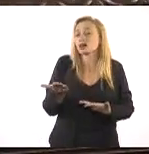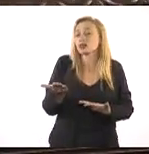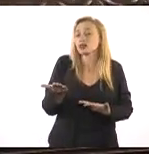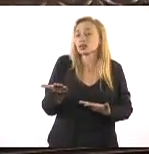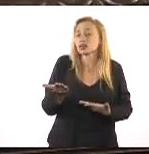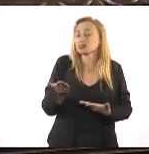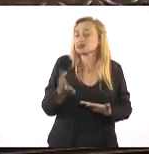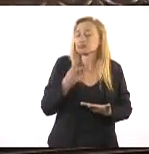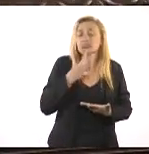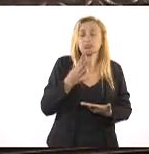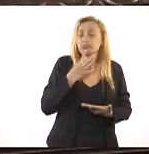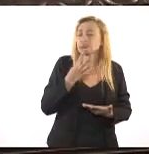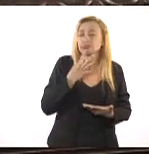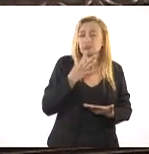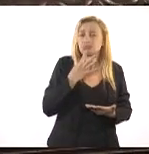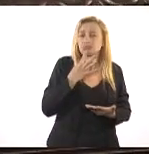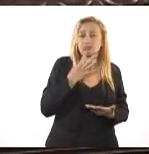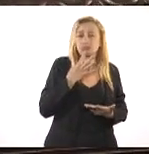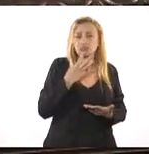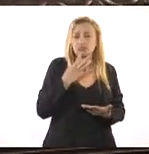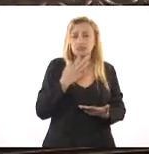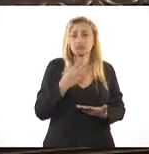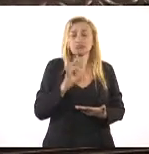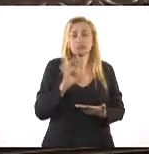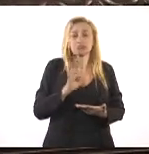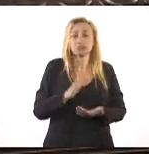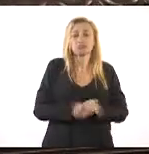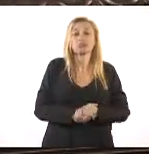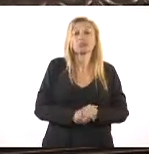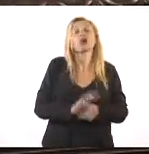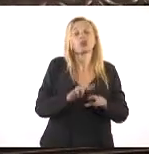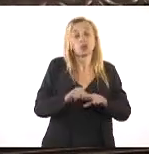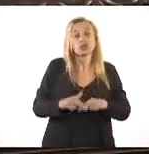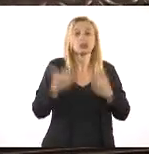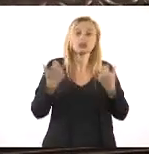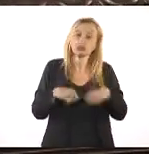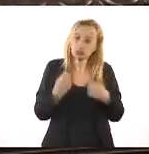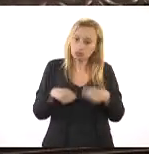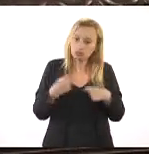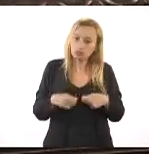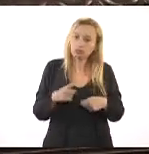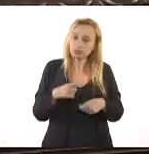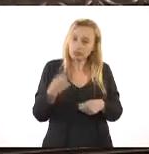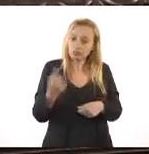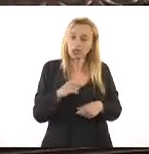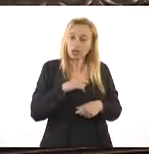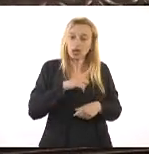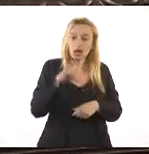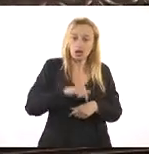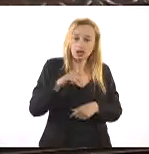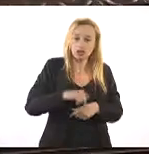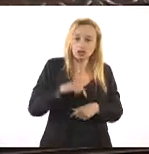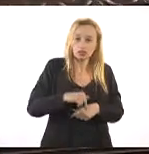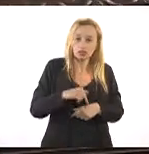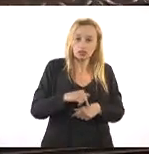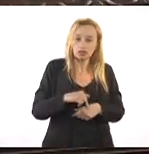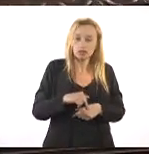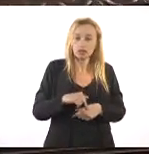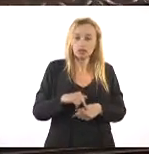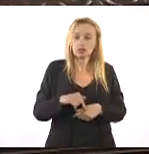é conhecido de todos. Então, por isso, a necessidade da gente ter aqui uma